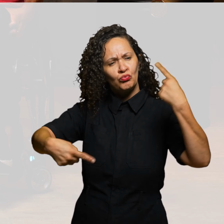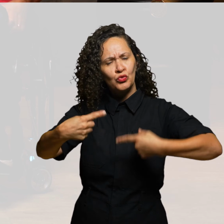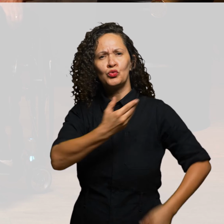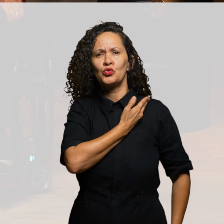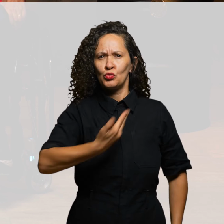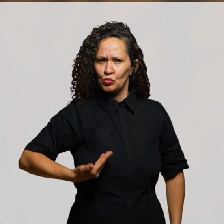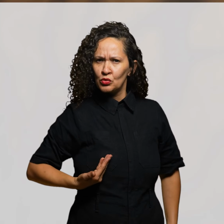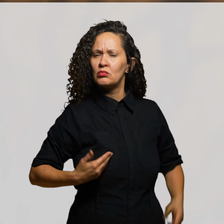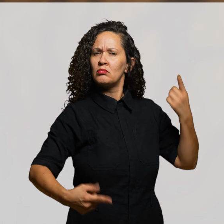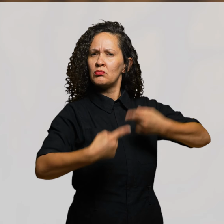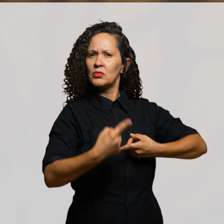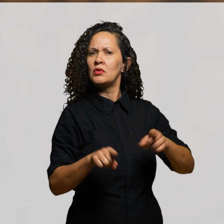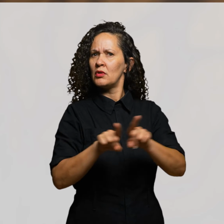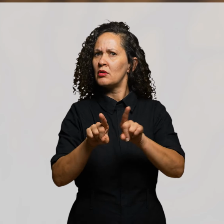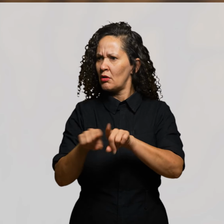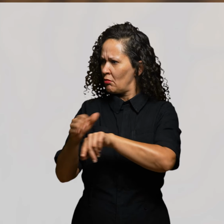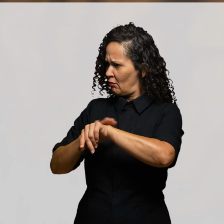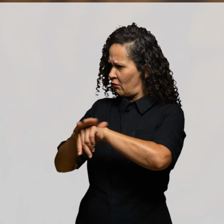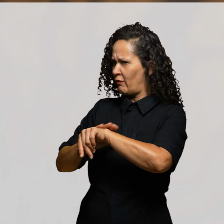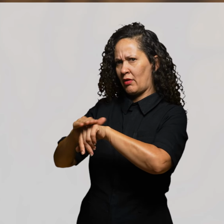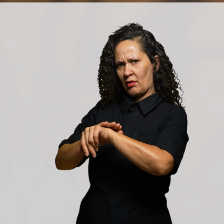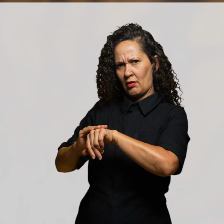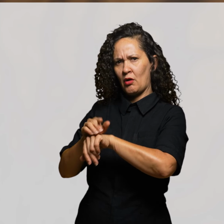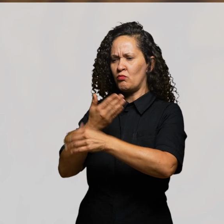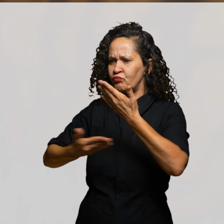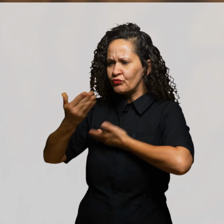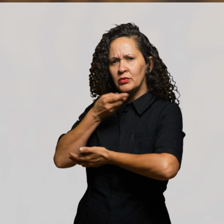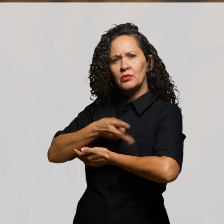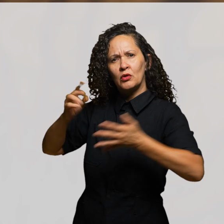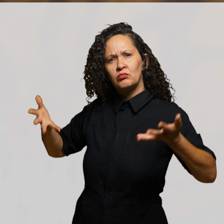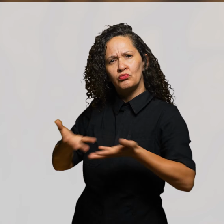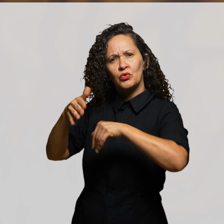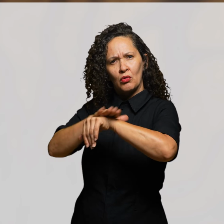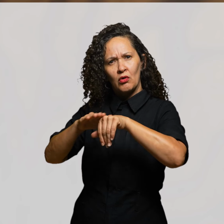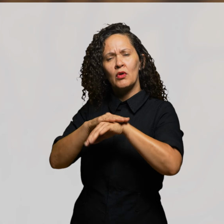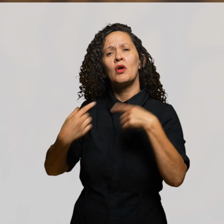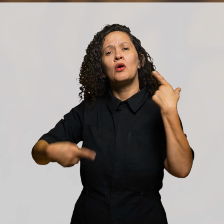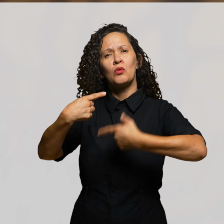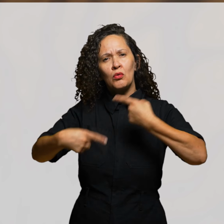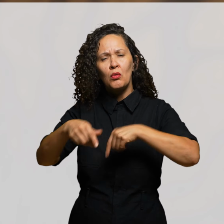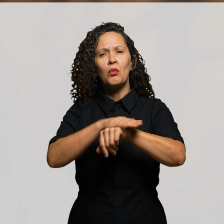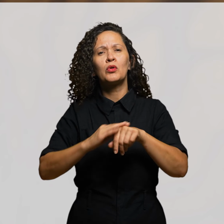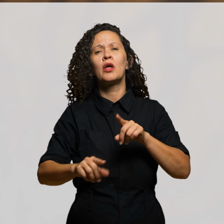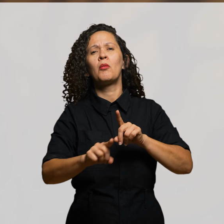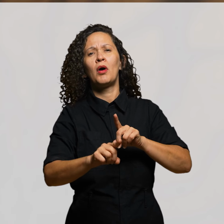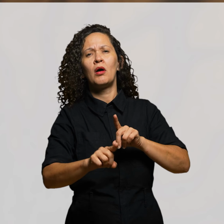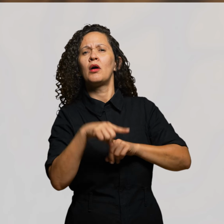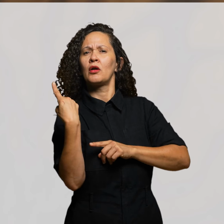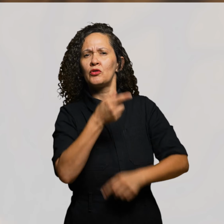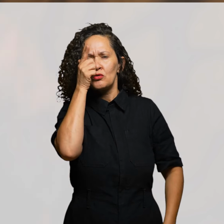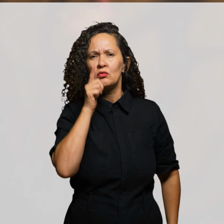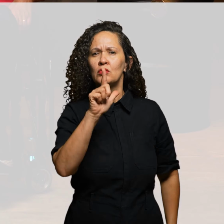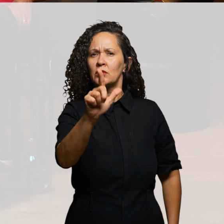políticas públicas. E está conversando, né? E conversando. Conversando. Sempre fomentando a discussão, o diálogo, para